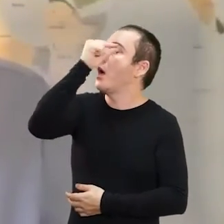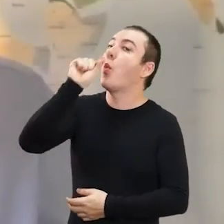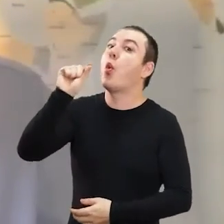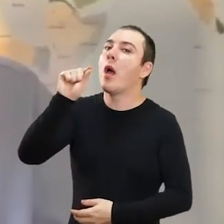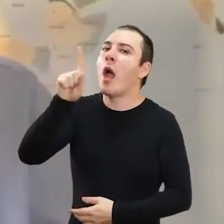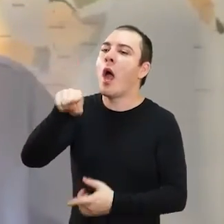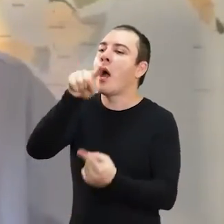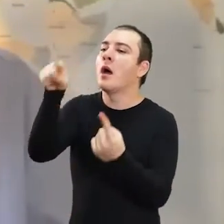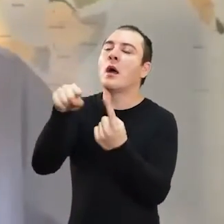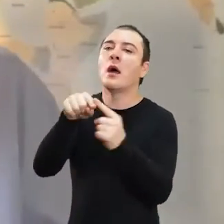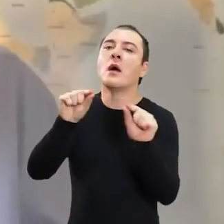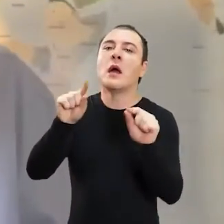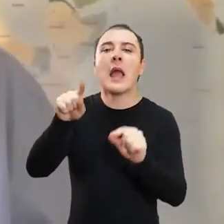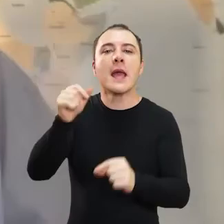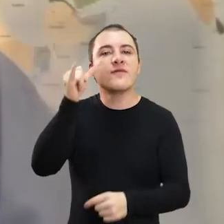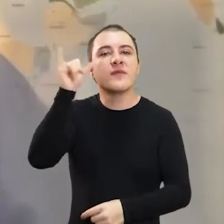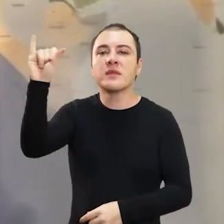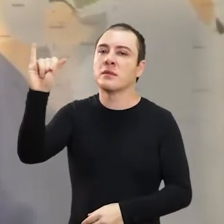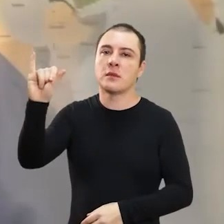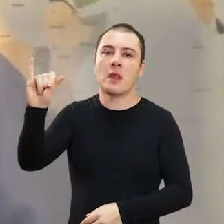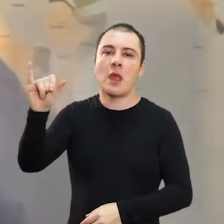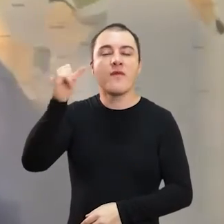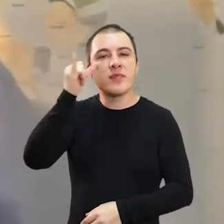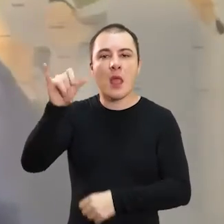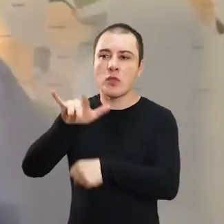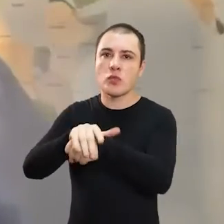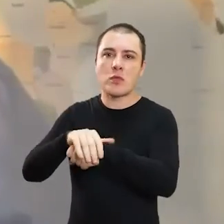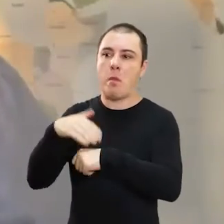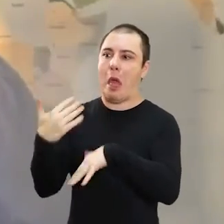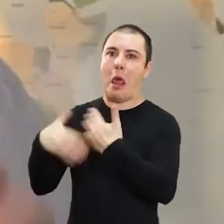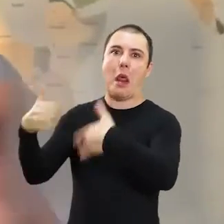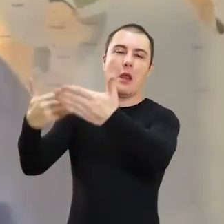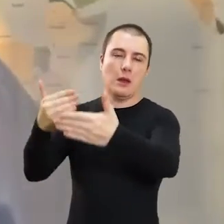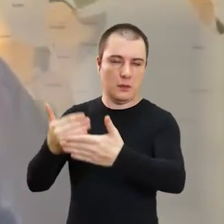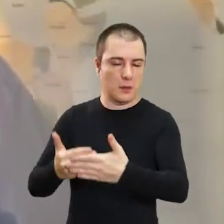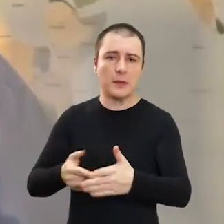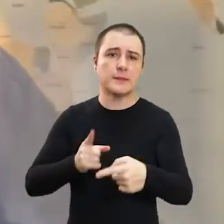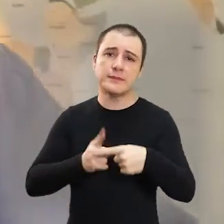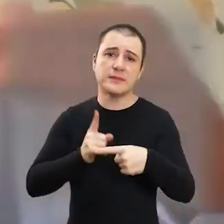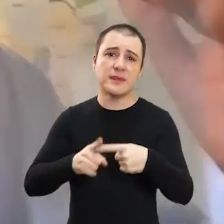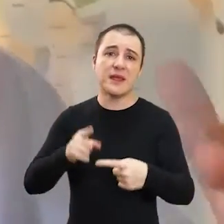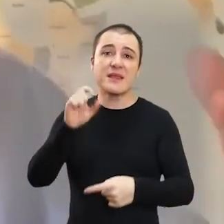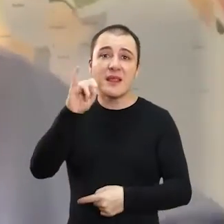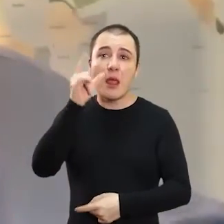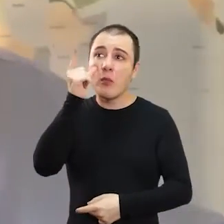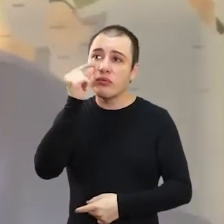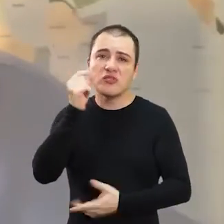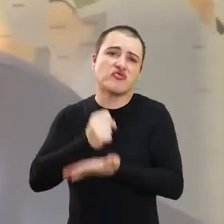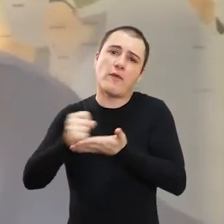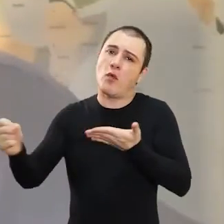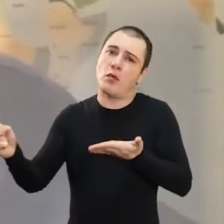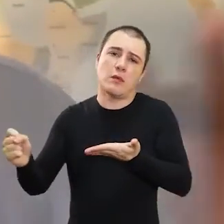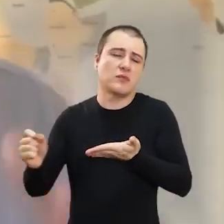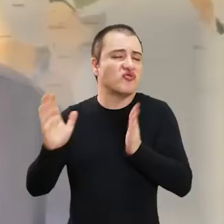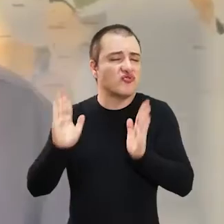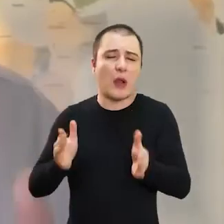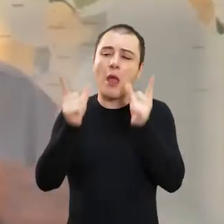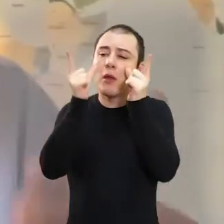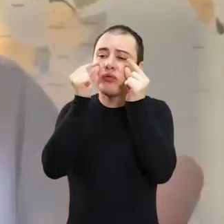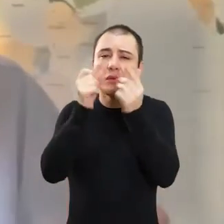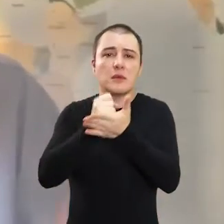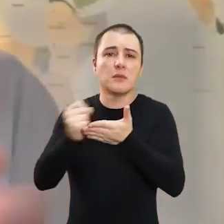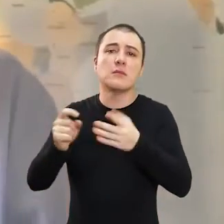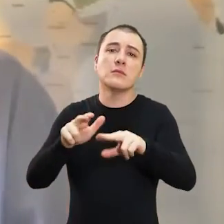objetivo aí tem a única finalidade de prevenir que a doença não se agrave, porque, infelizmente, o que perdeu, já perdeu. Por isso,